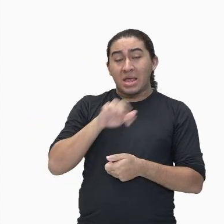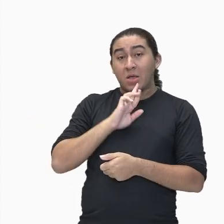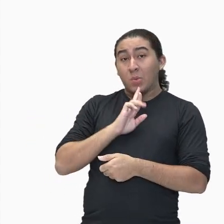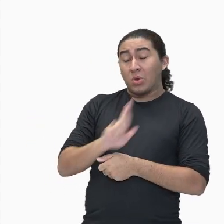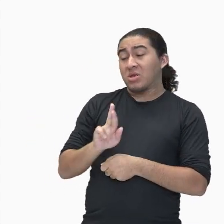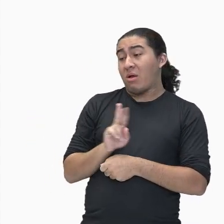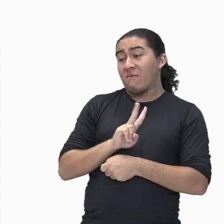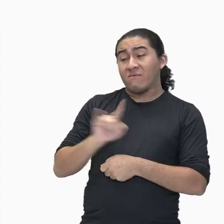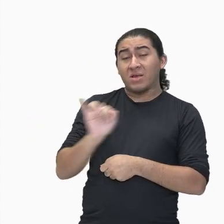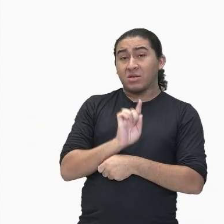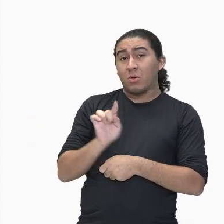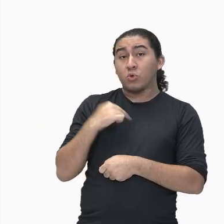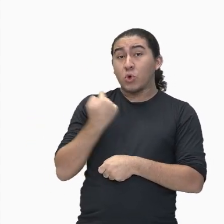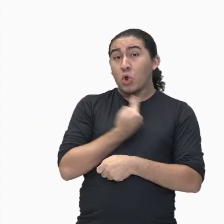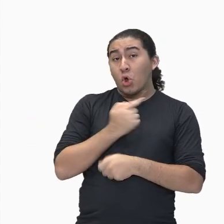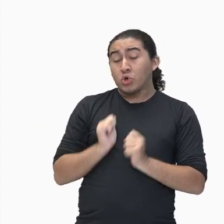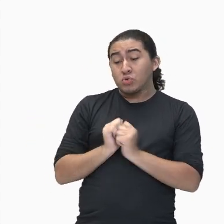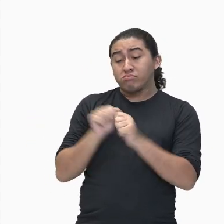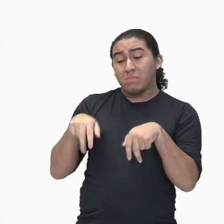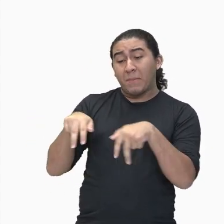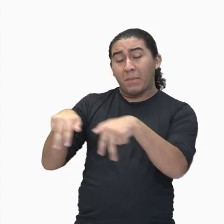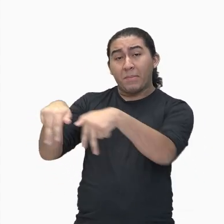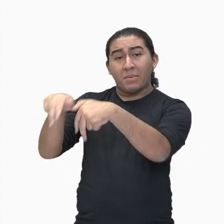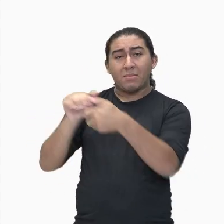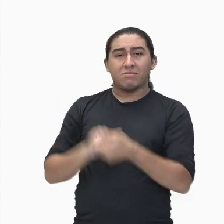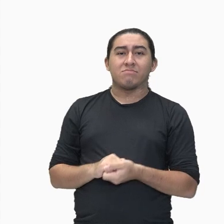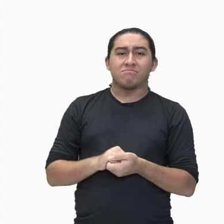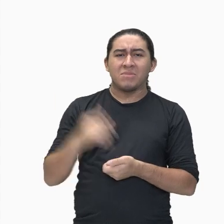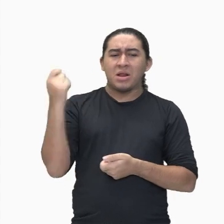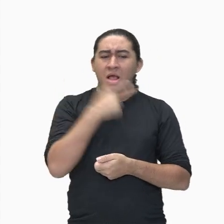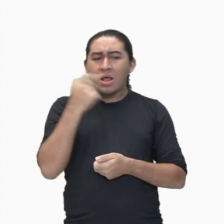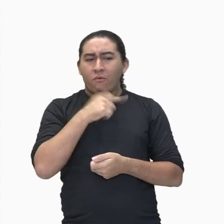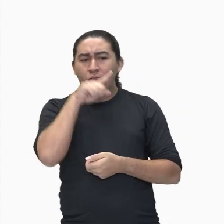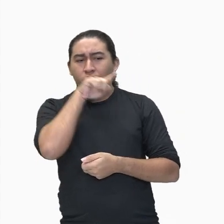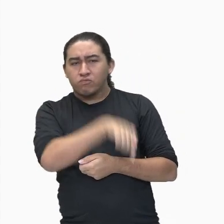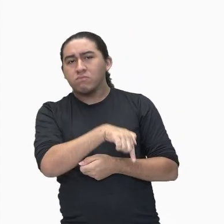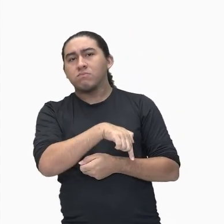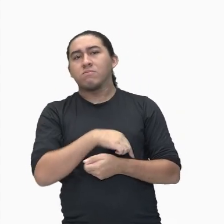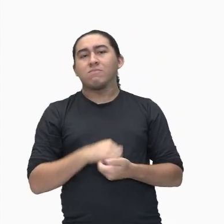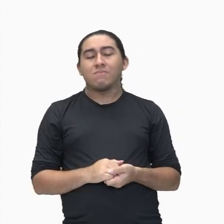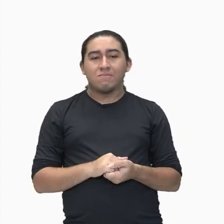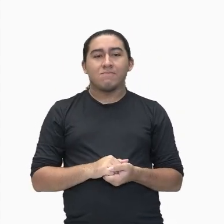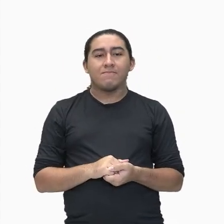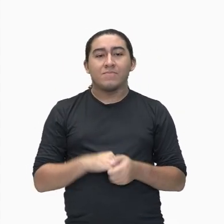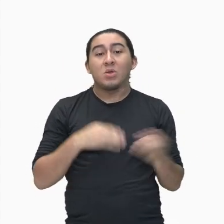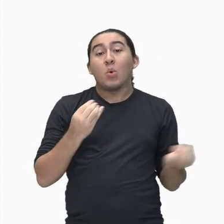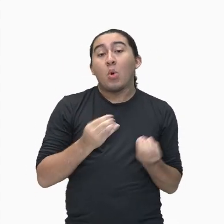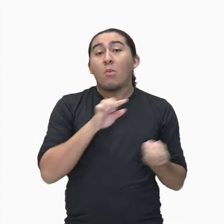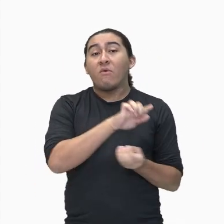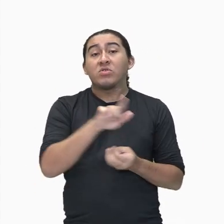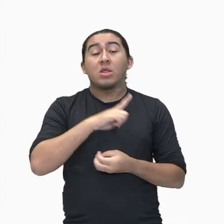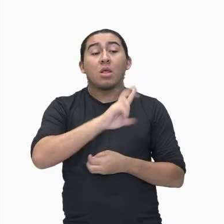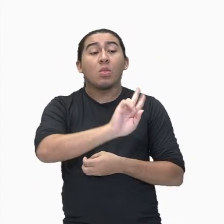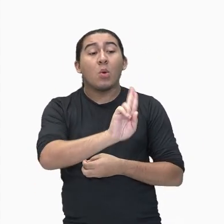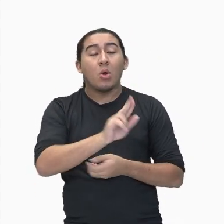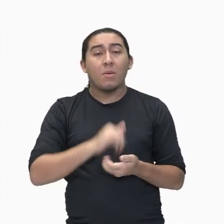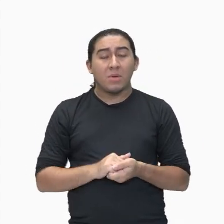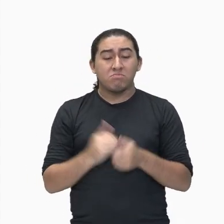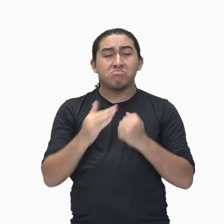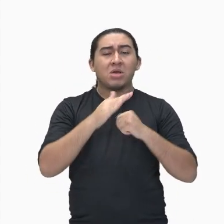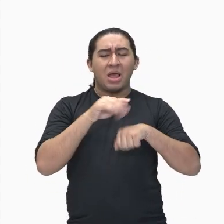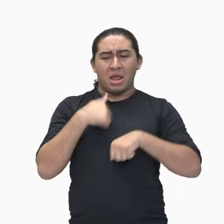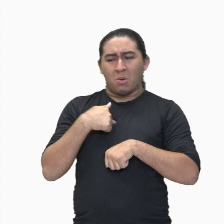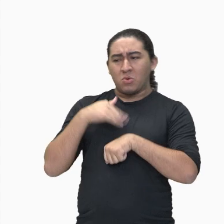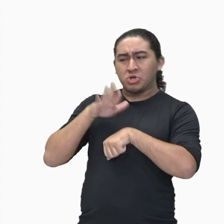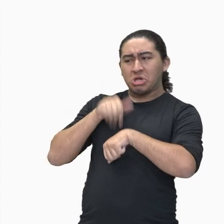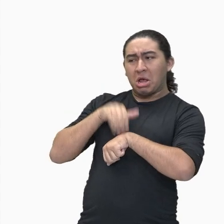não, nós é que vamos nela. Engraçadinho de uma figa. Como você se chama? Eu não me